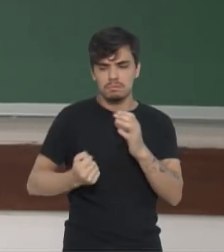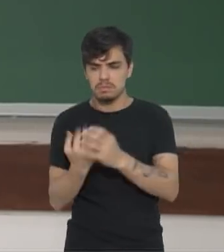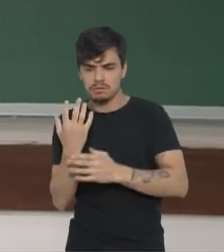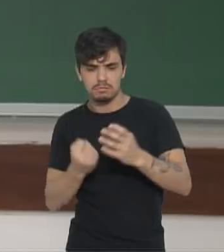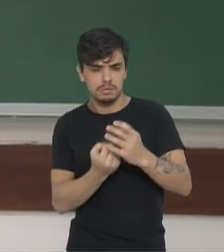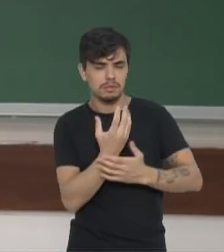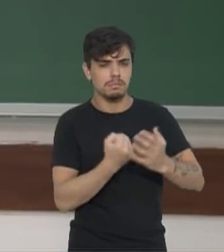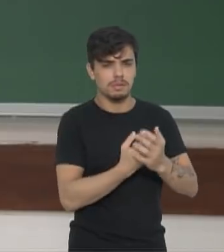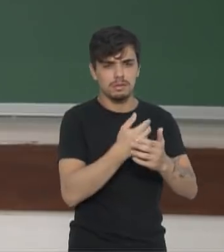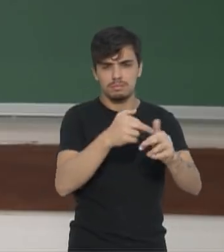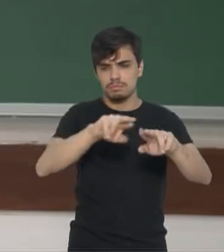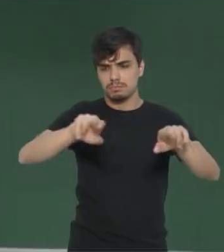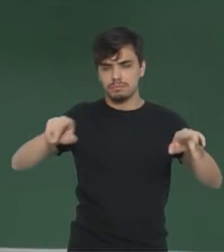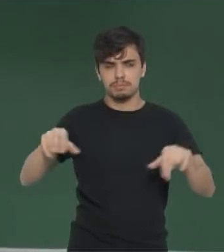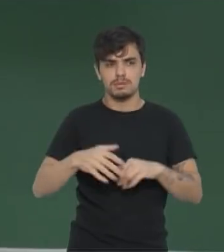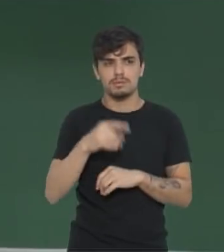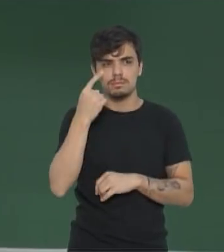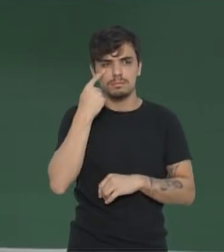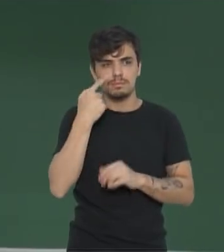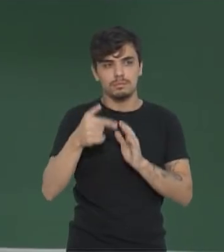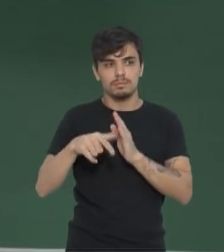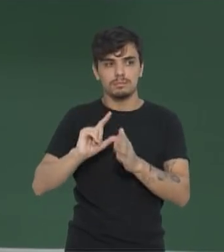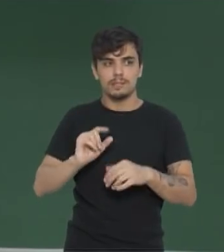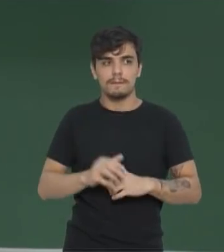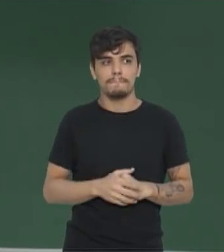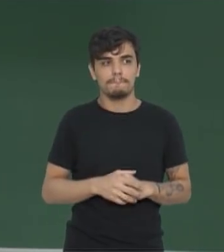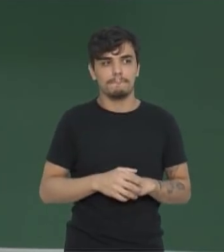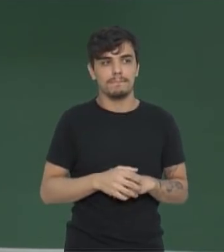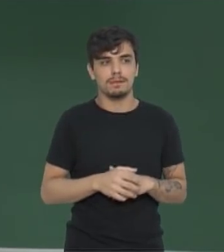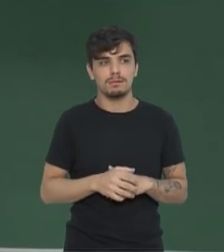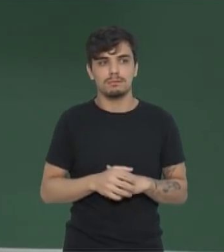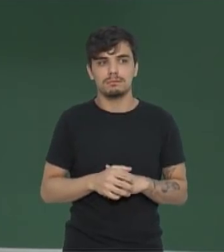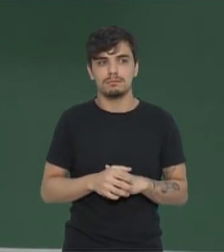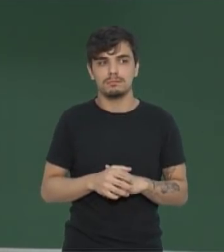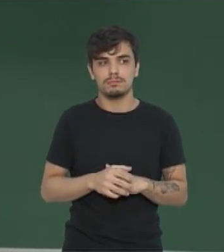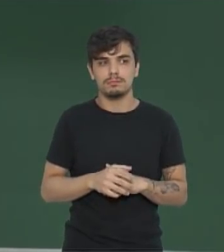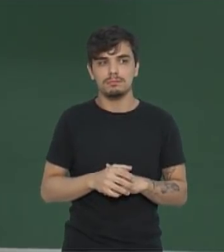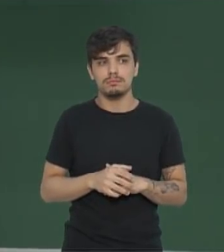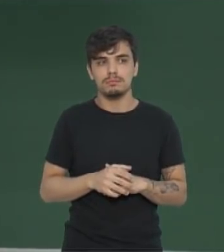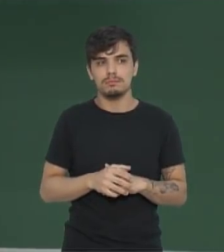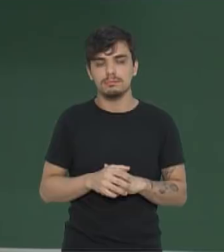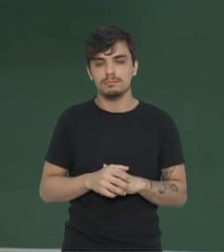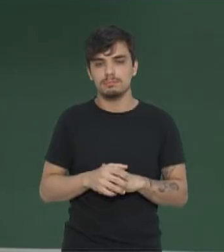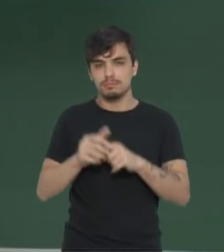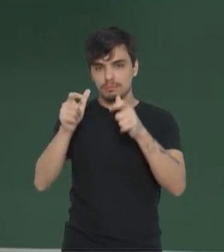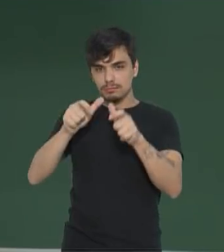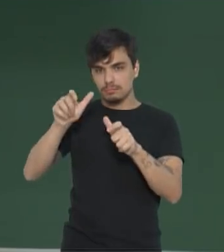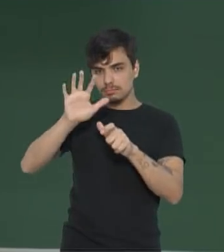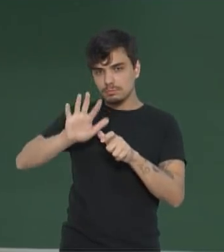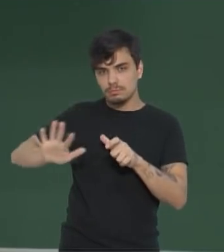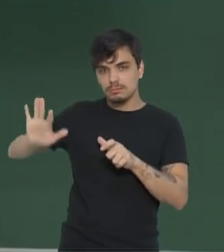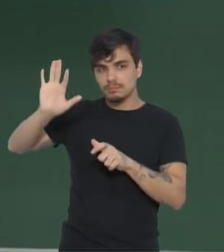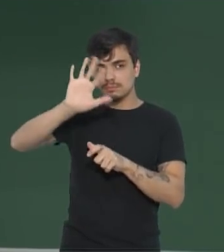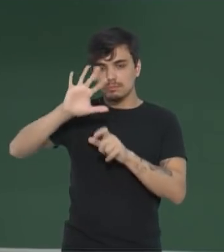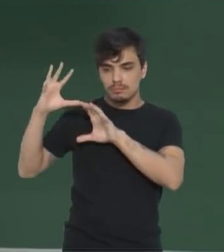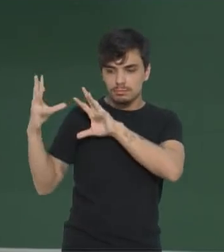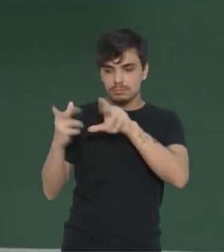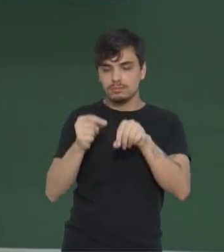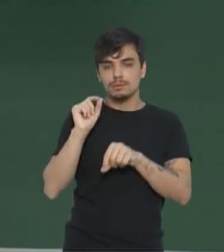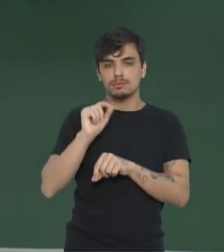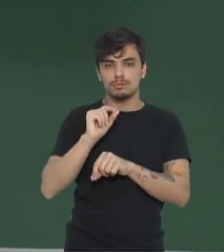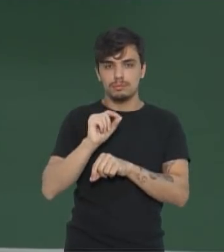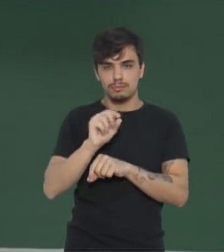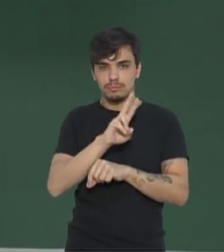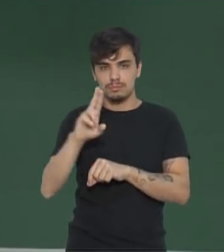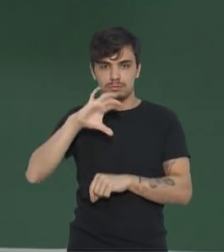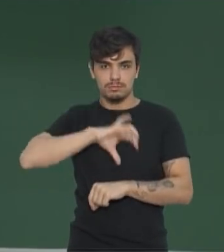reinos. Mas alguns, inclusive, antes, como esse aqui, o reino Suevo, nessa região que engloba também o que nós chamamos